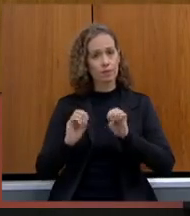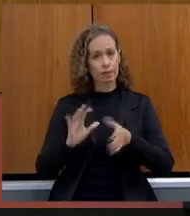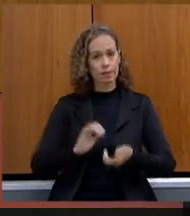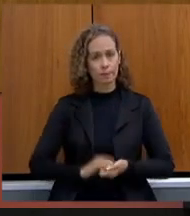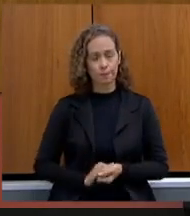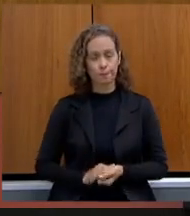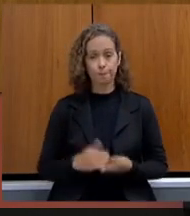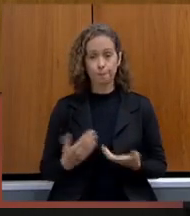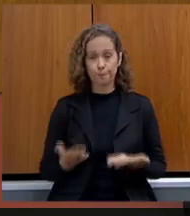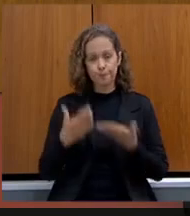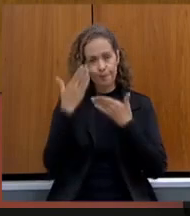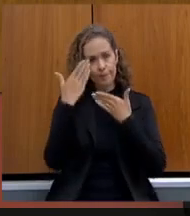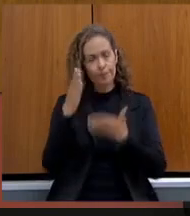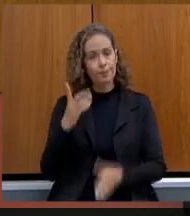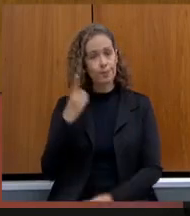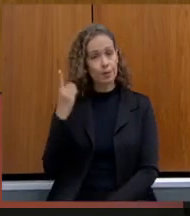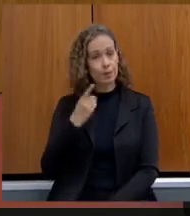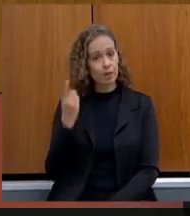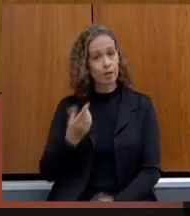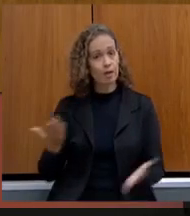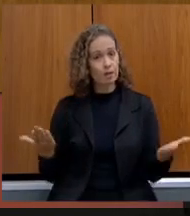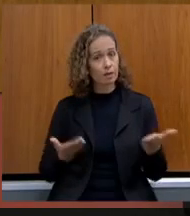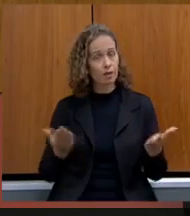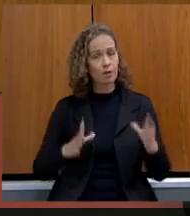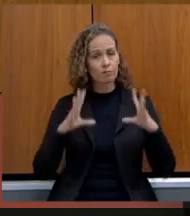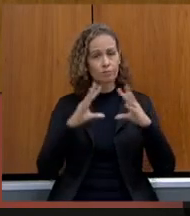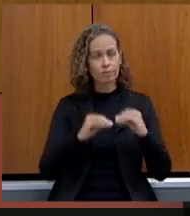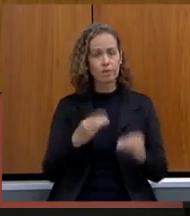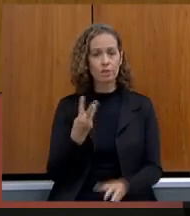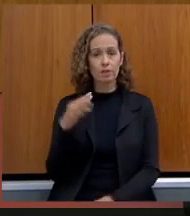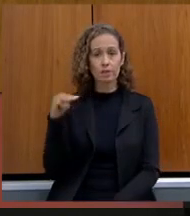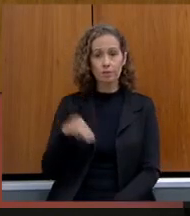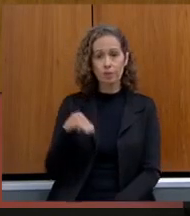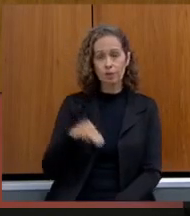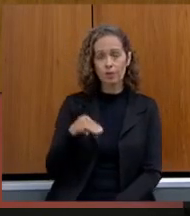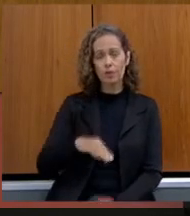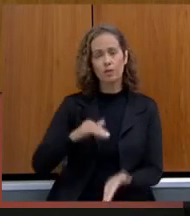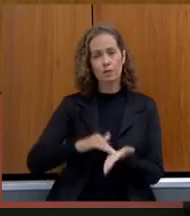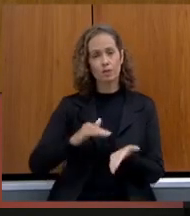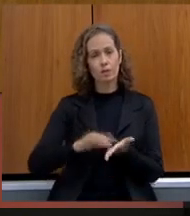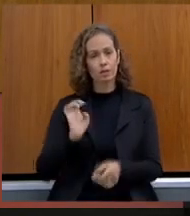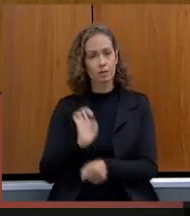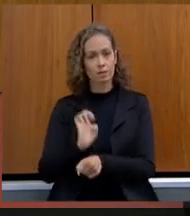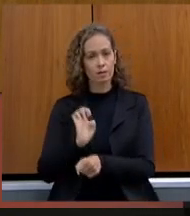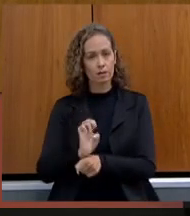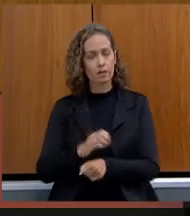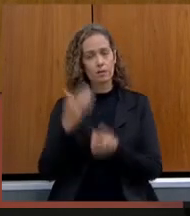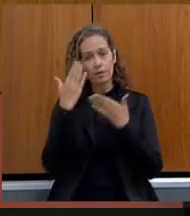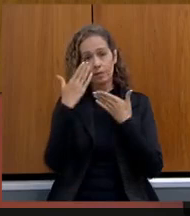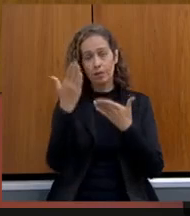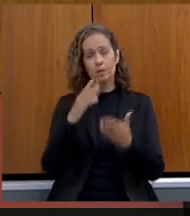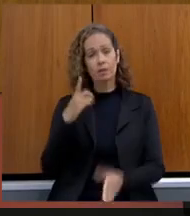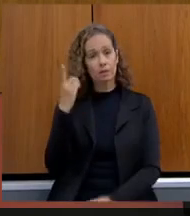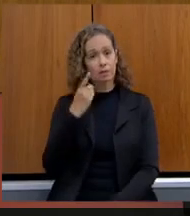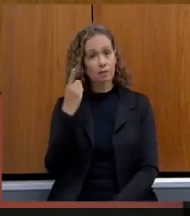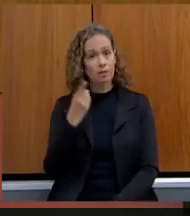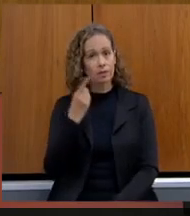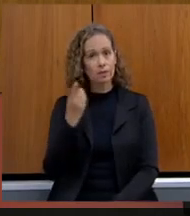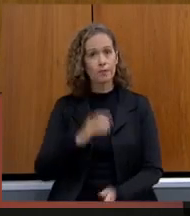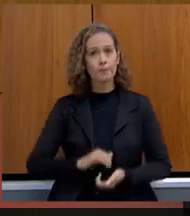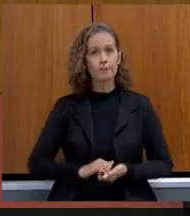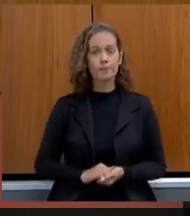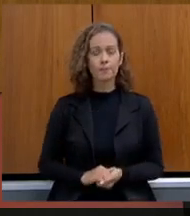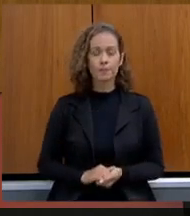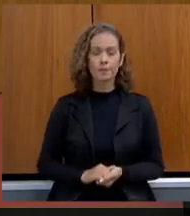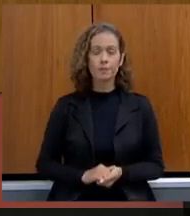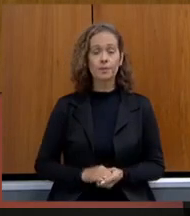obrigada a deputado vamos para as considerações em três minutos da secretária de estado muito obrigado a deputado a tradição